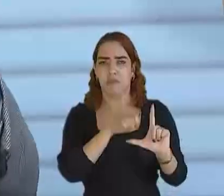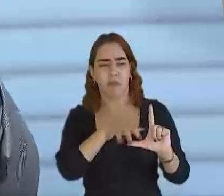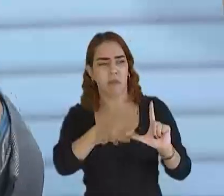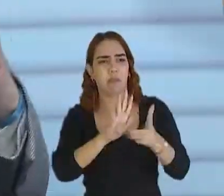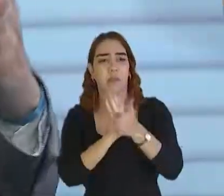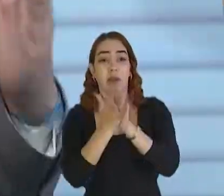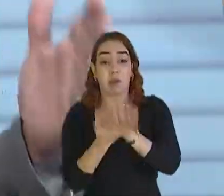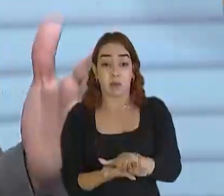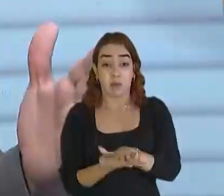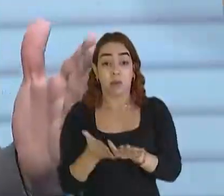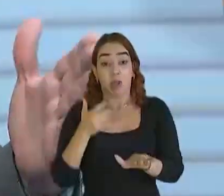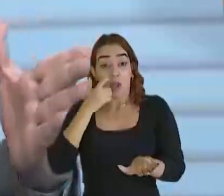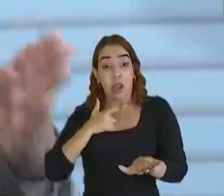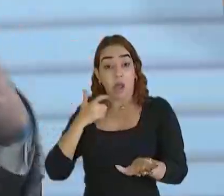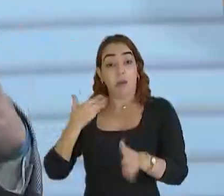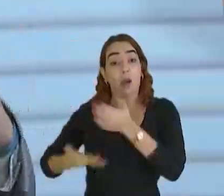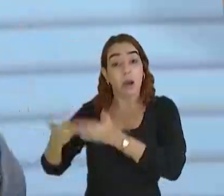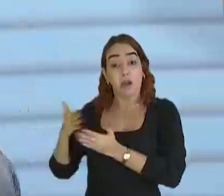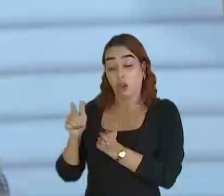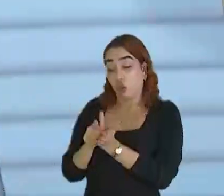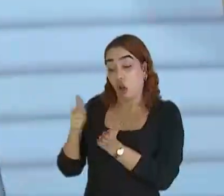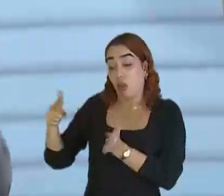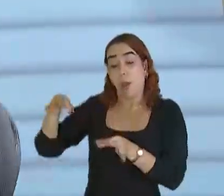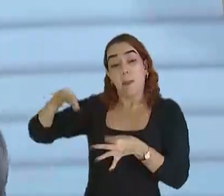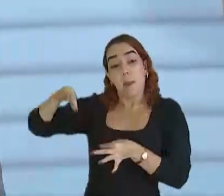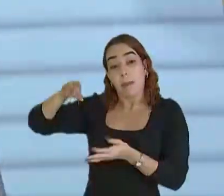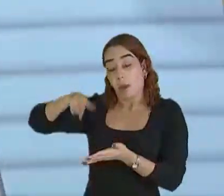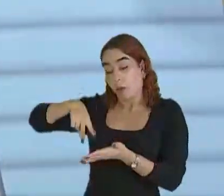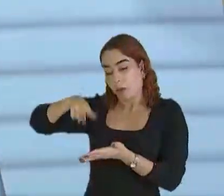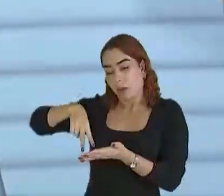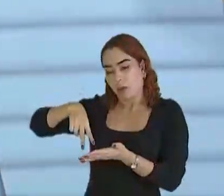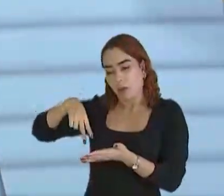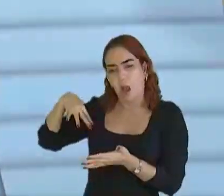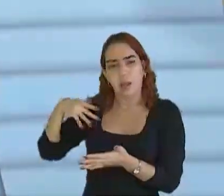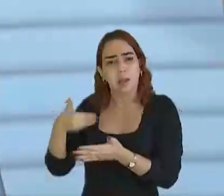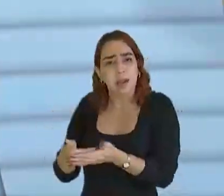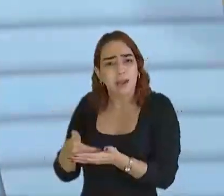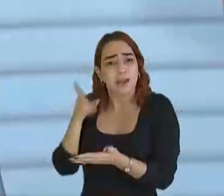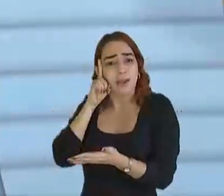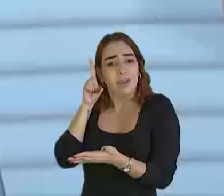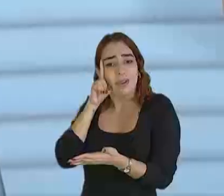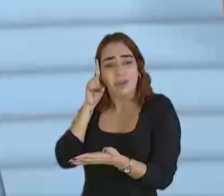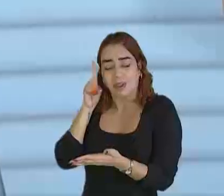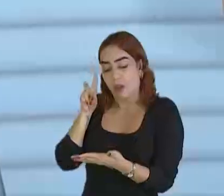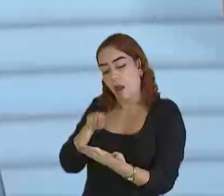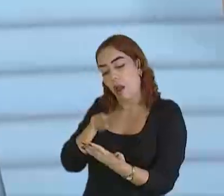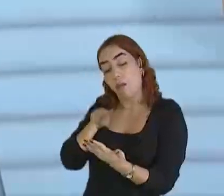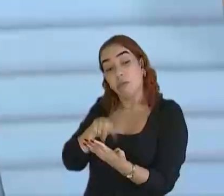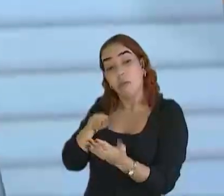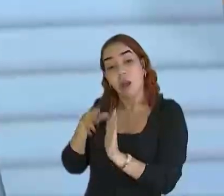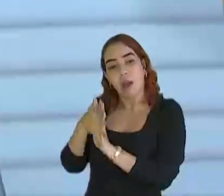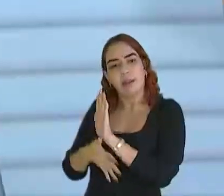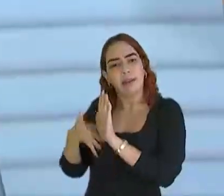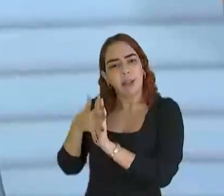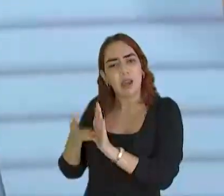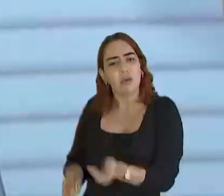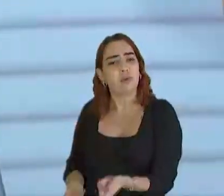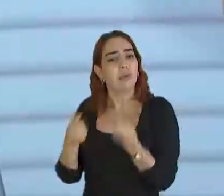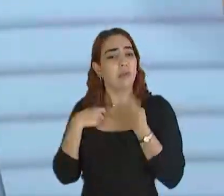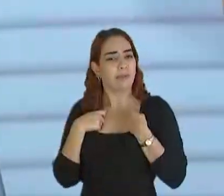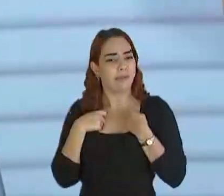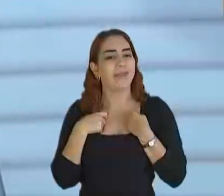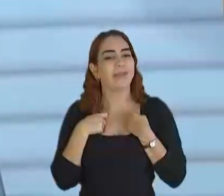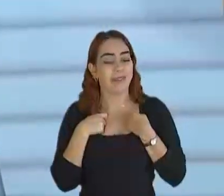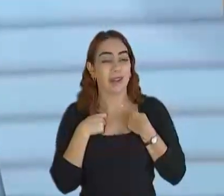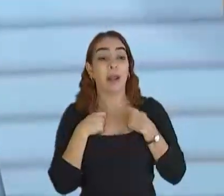eu sou da geração que lia jornal, né? Eu ainda leio jornal. Eu leio jornal todo dia. Mas a questão é que, assim, a